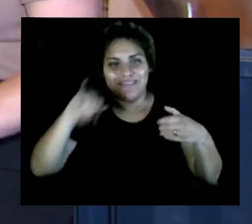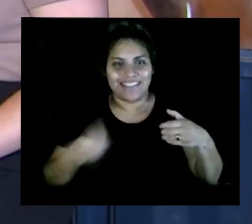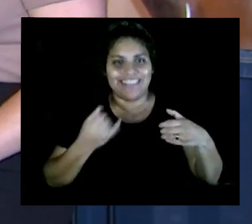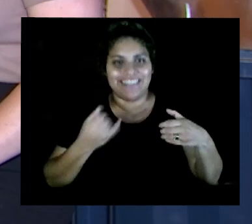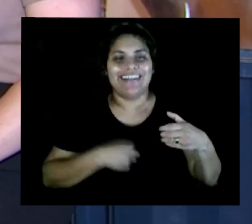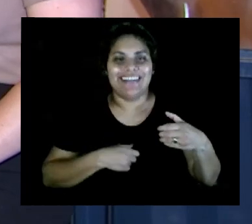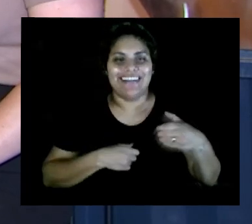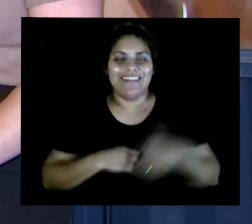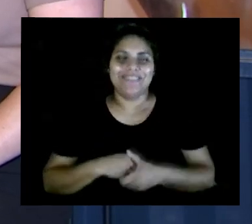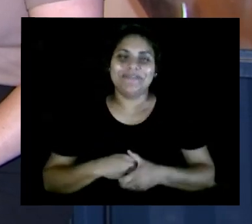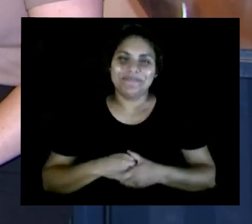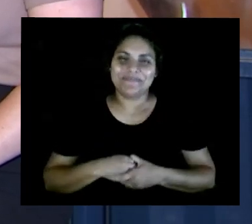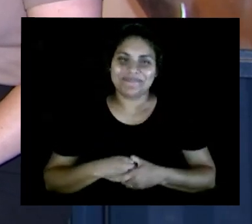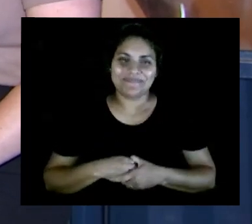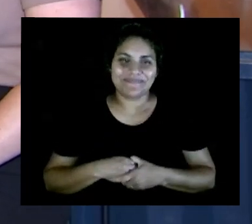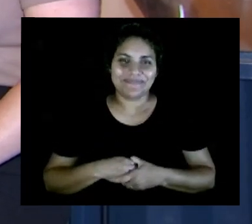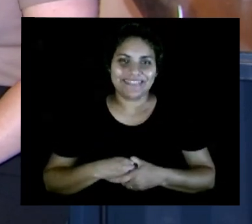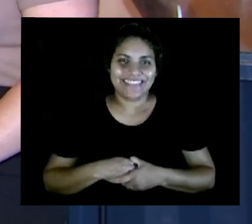vamos lá.